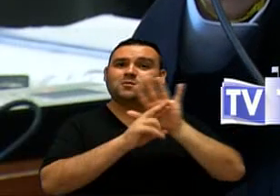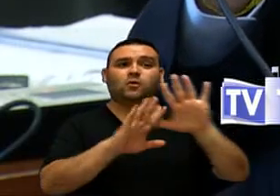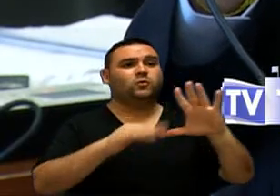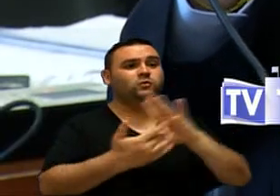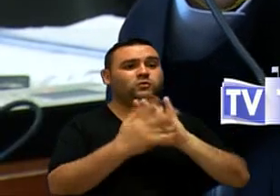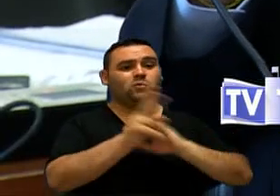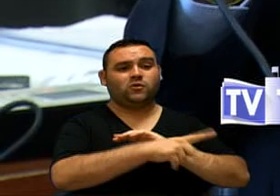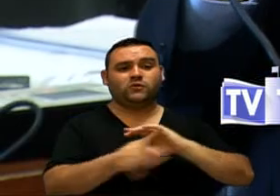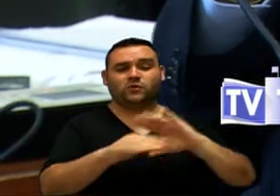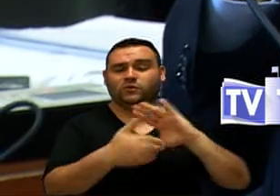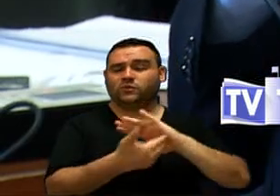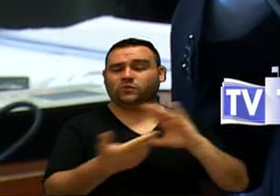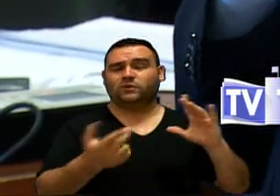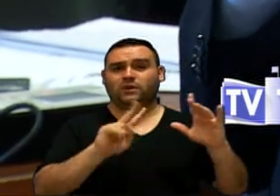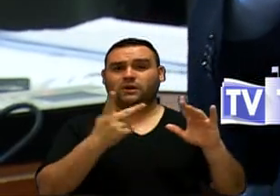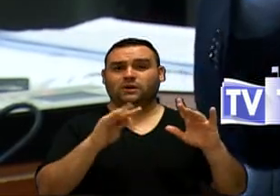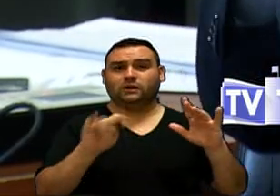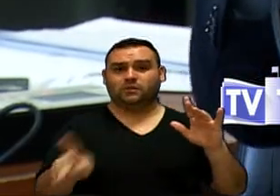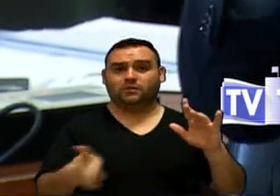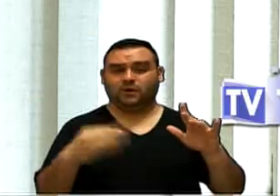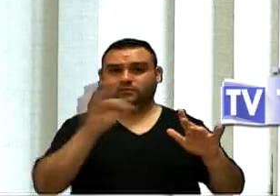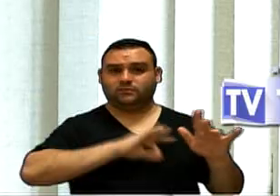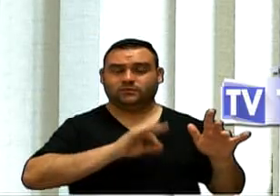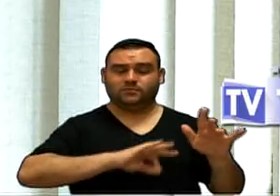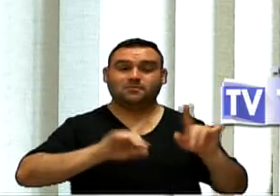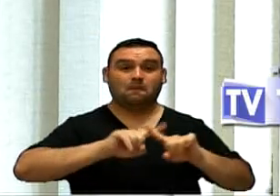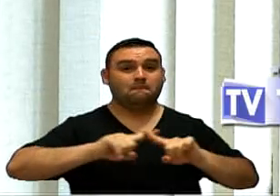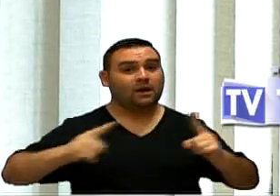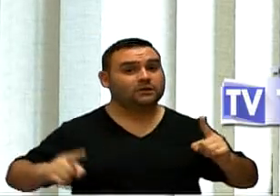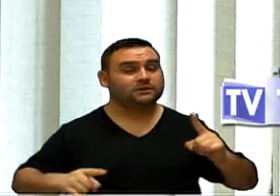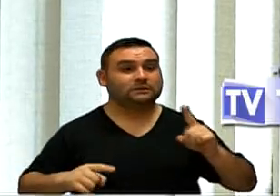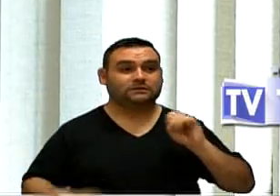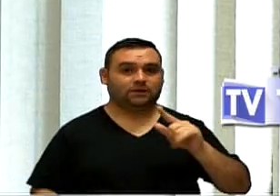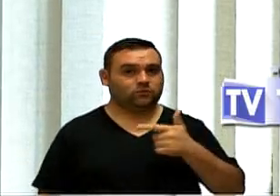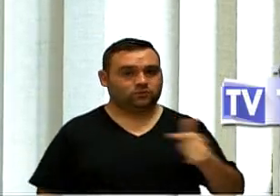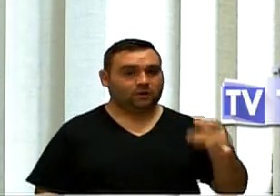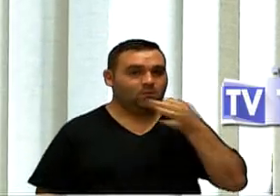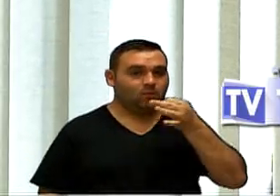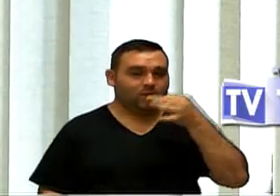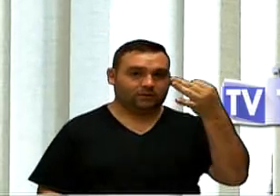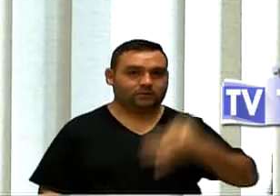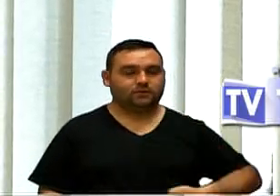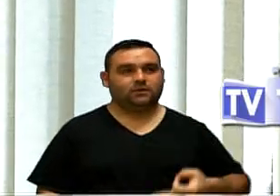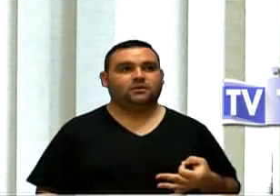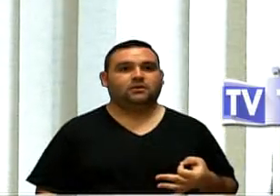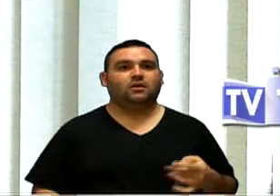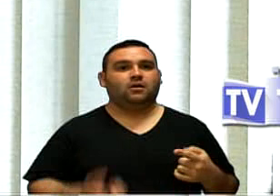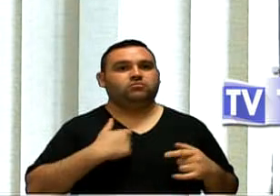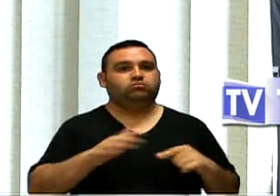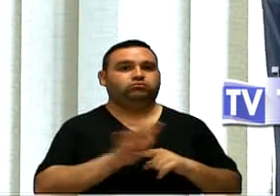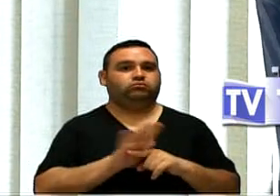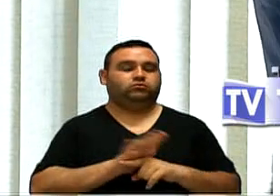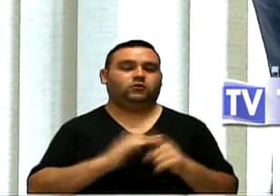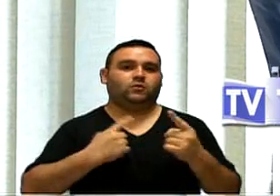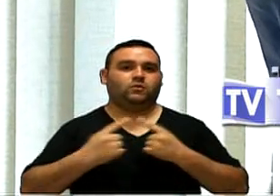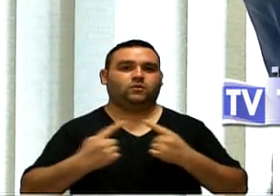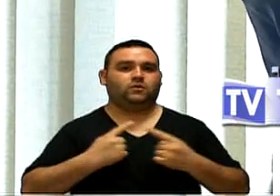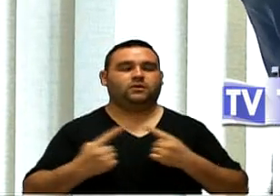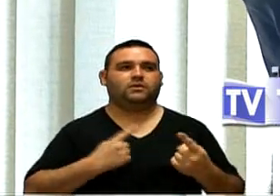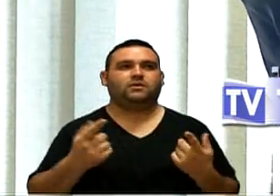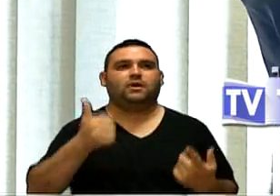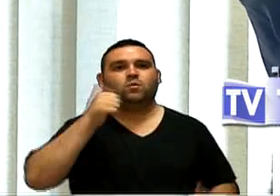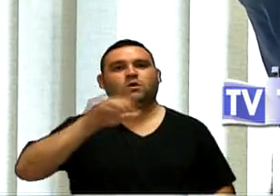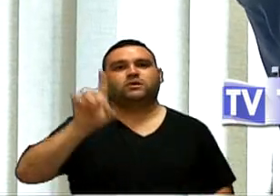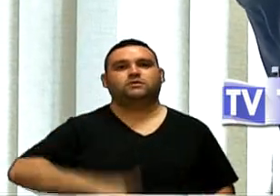professores, para receber mesmo. Na sequência da vereadora Fernanda. Mas, se não tiver uma proposta razoável, eu vou até consultar agora